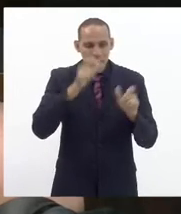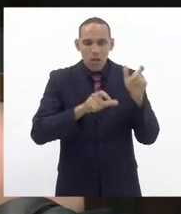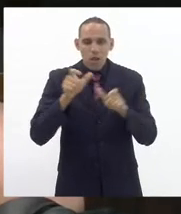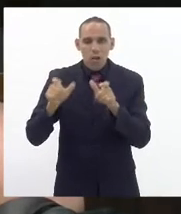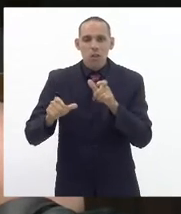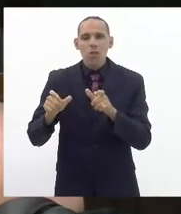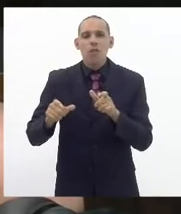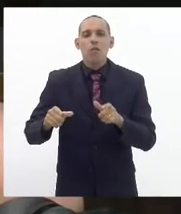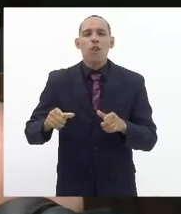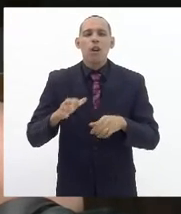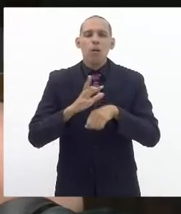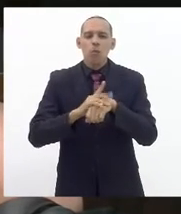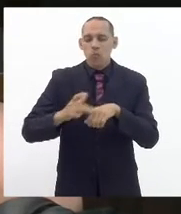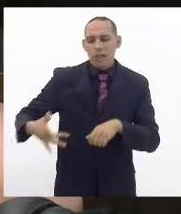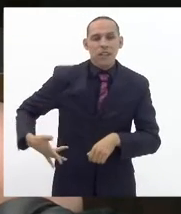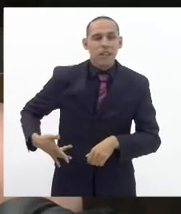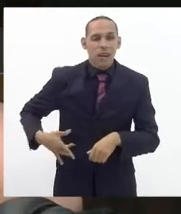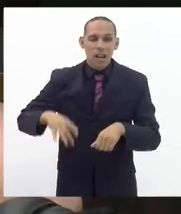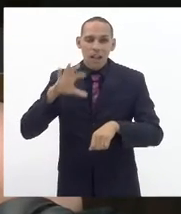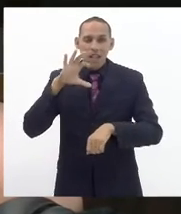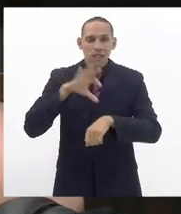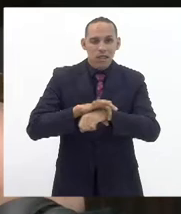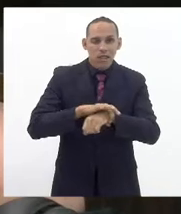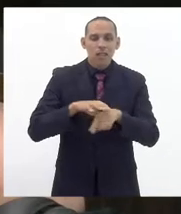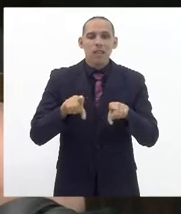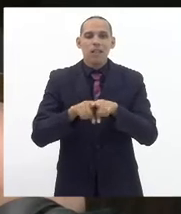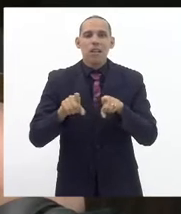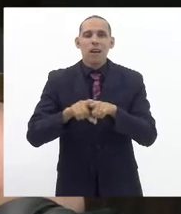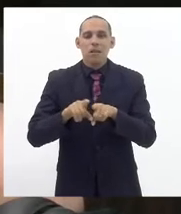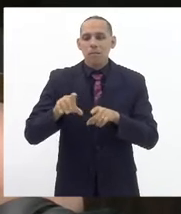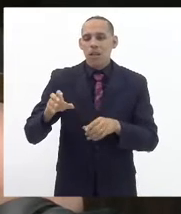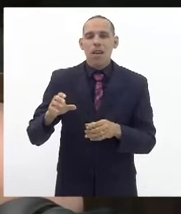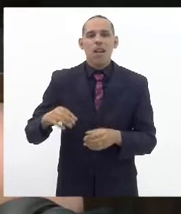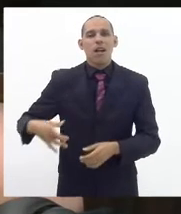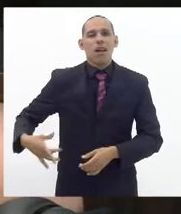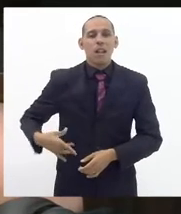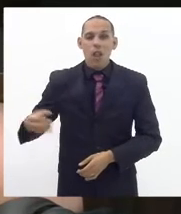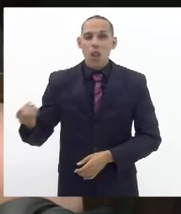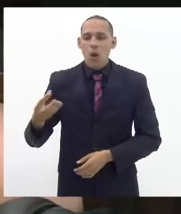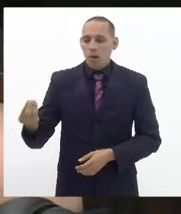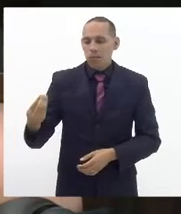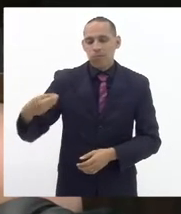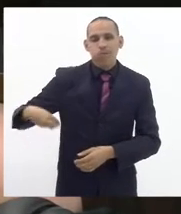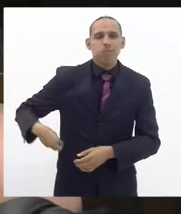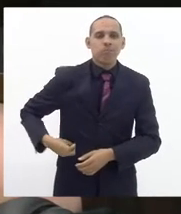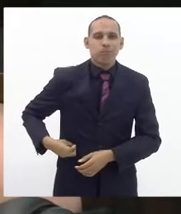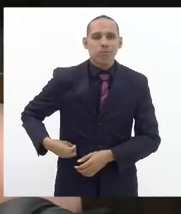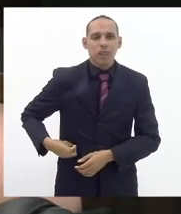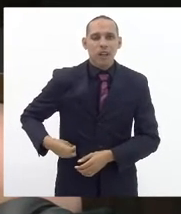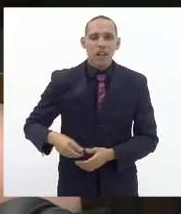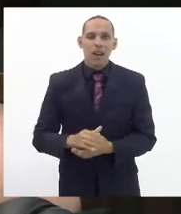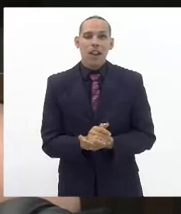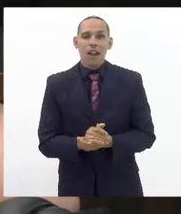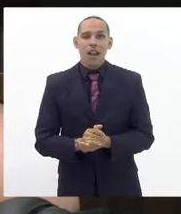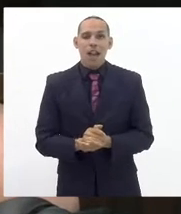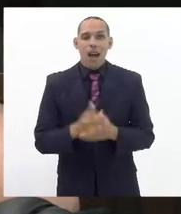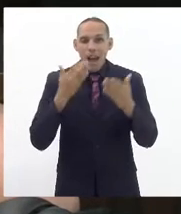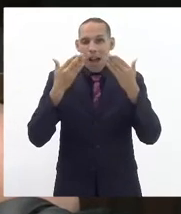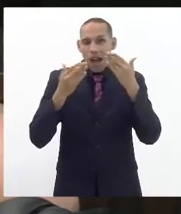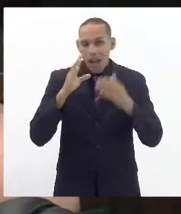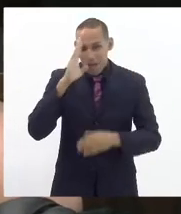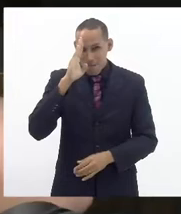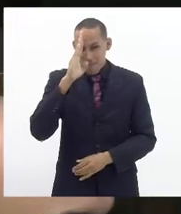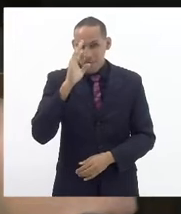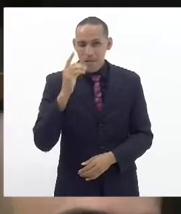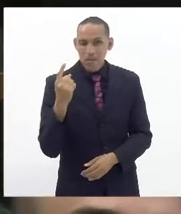doença renal crônica e transplantado como pessoas com o mesmo direito para fins de atendimento prioritário nos serviços